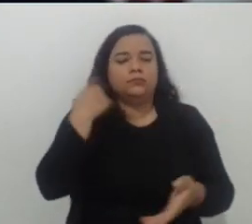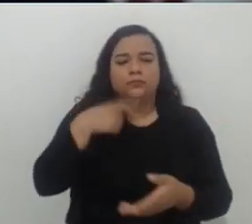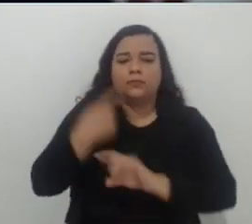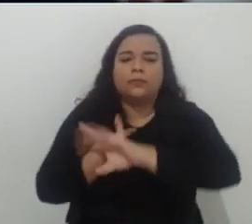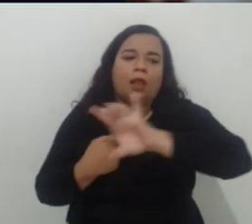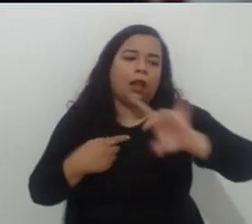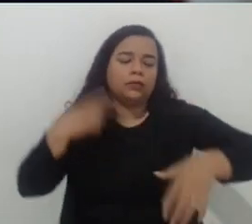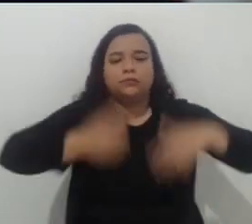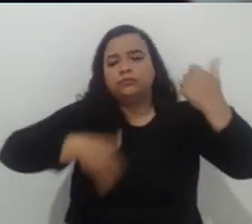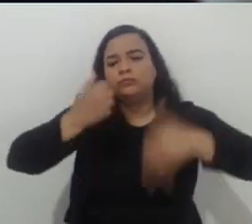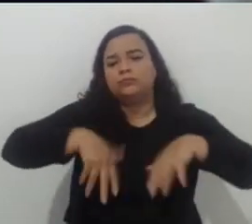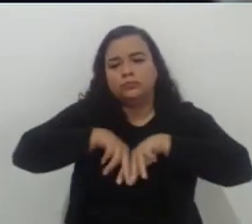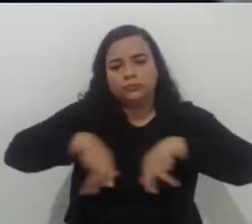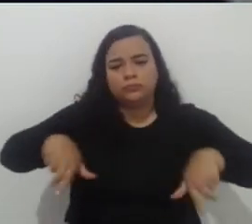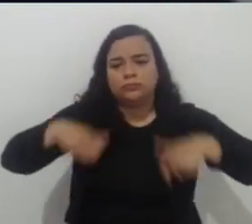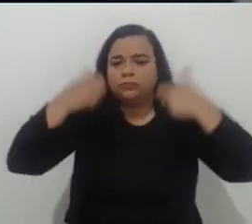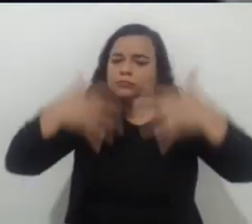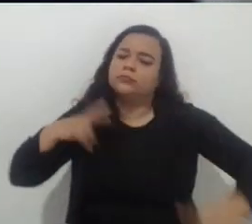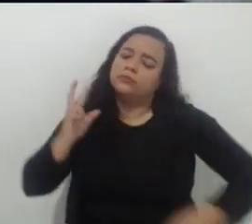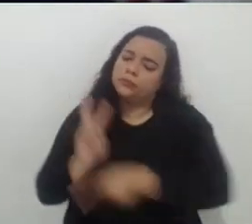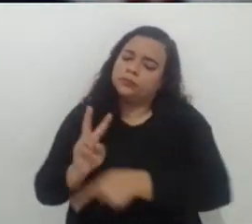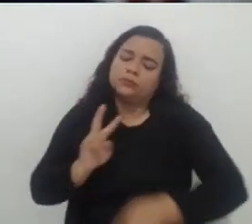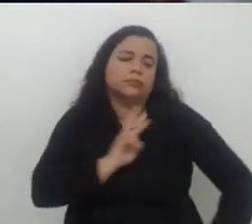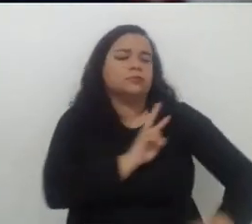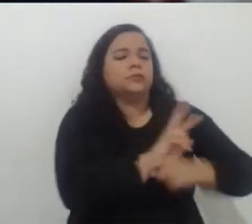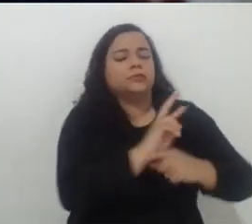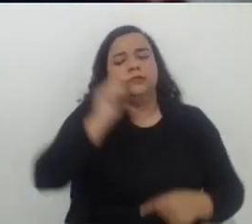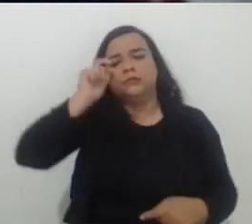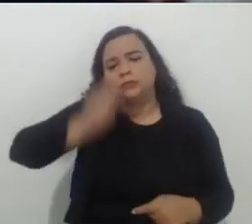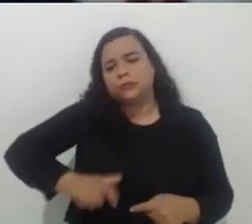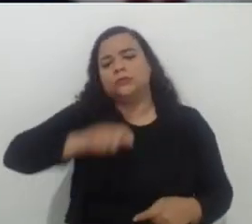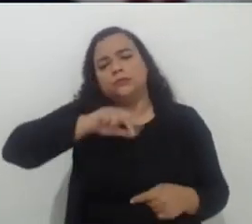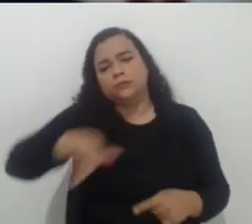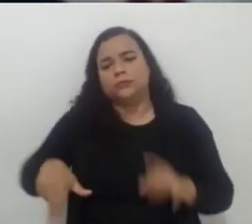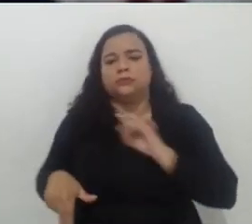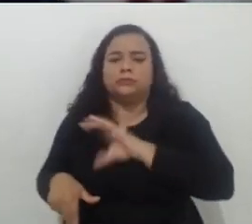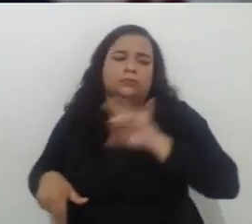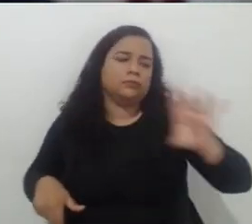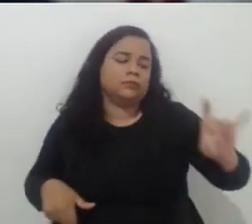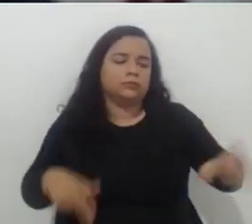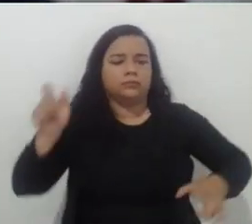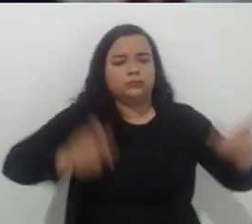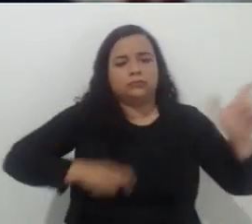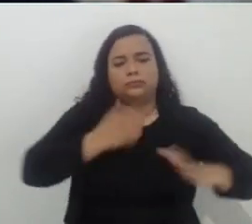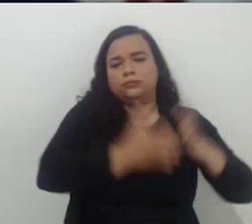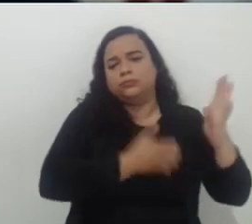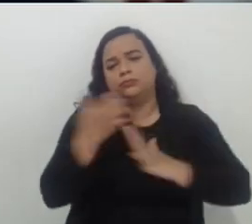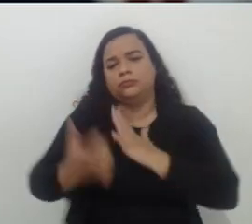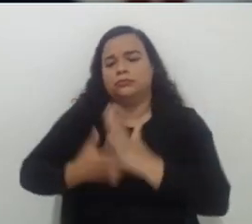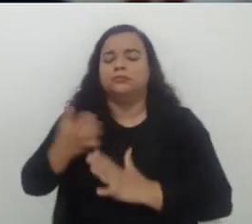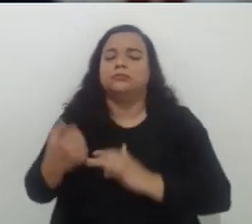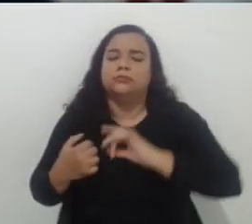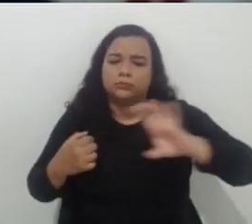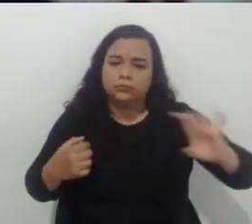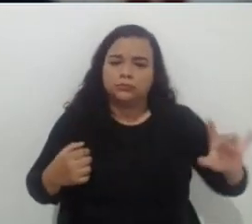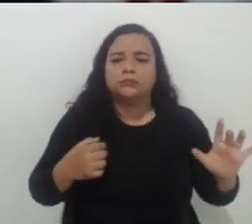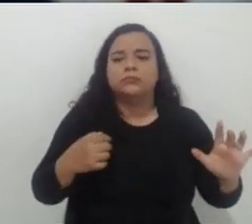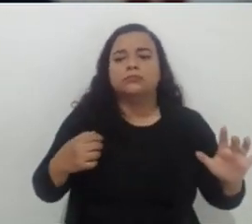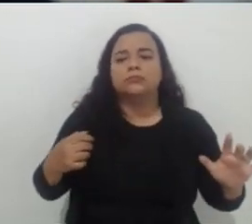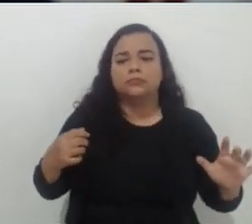pela bela defesa dos interesses de cada pessoa jurídica em contenda neste